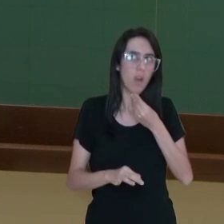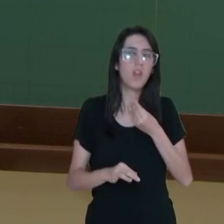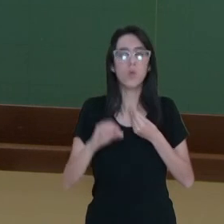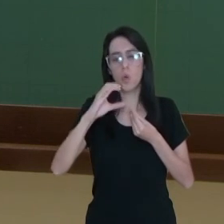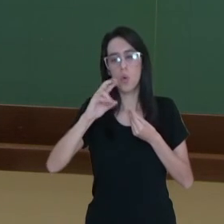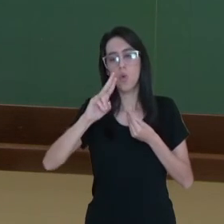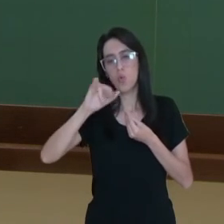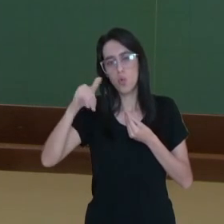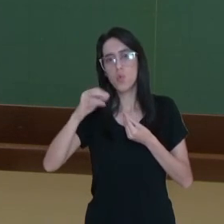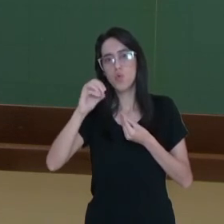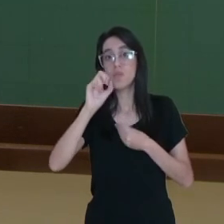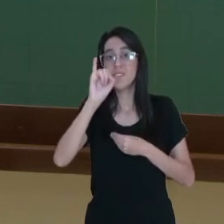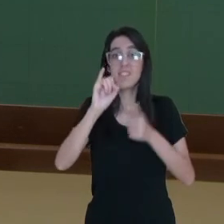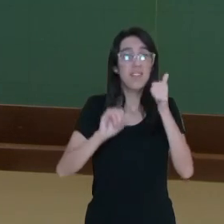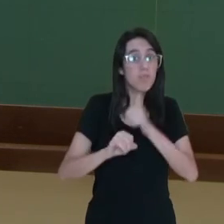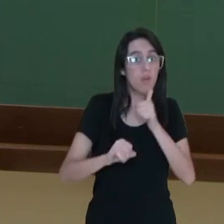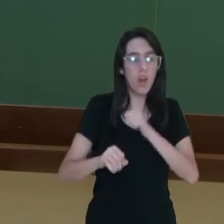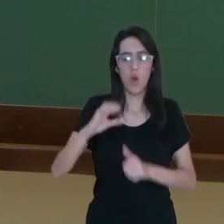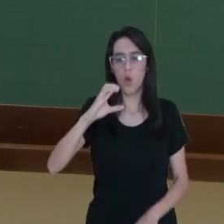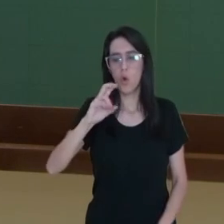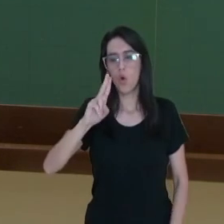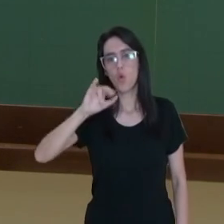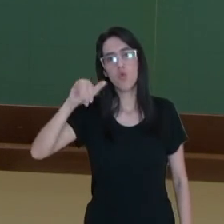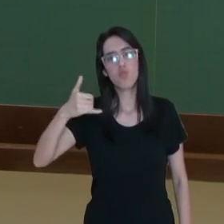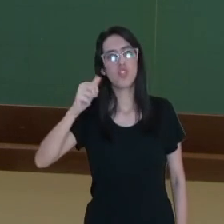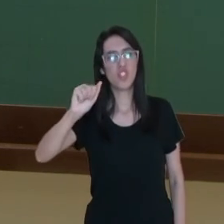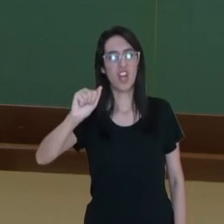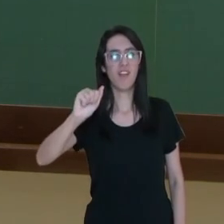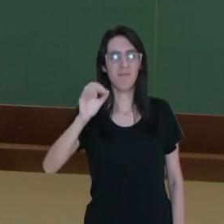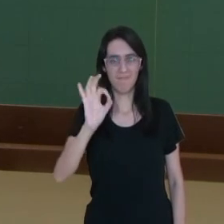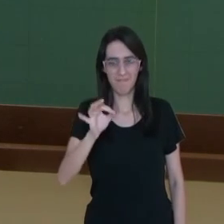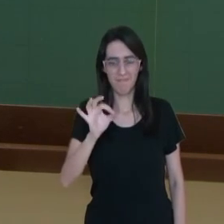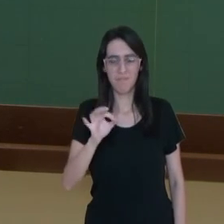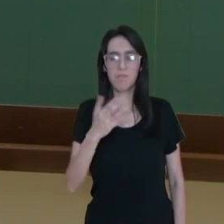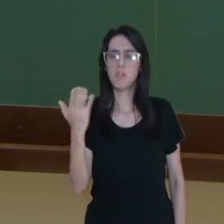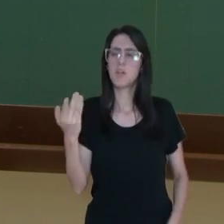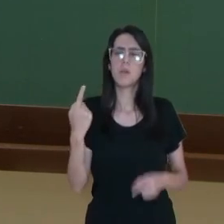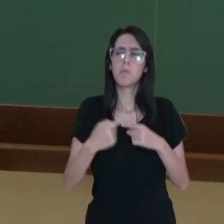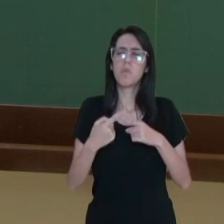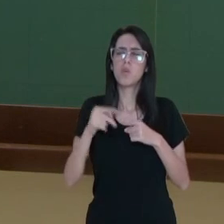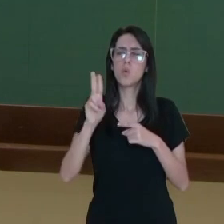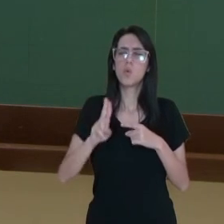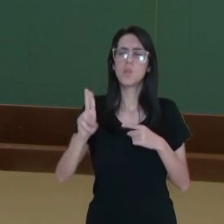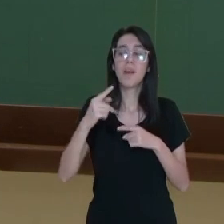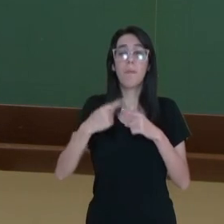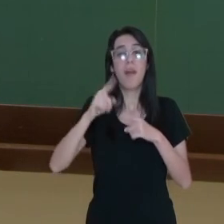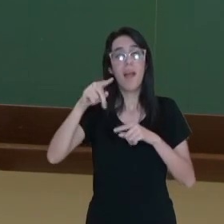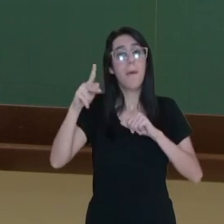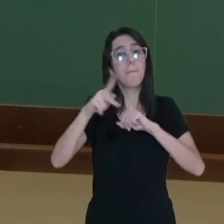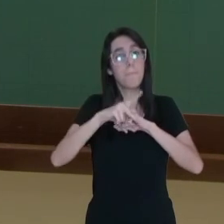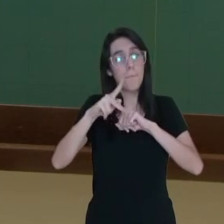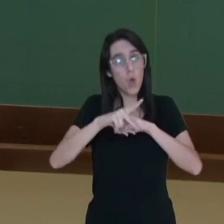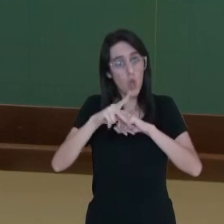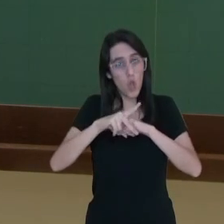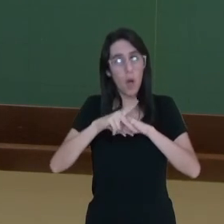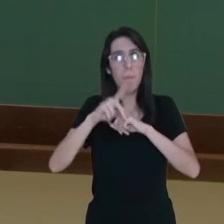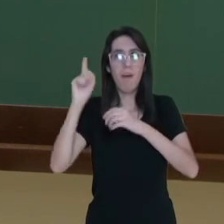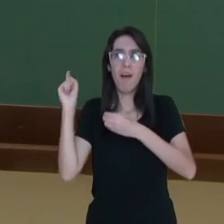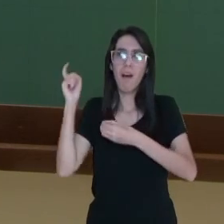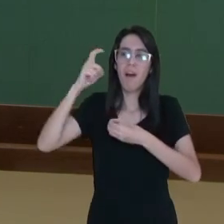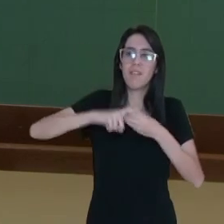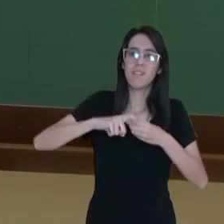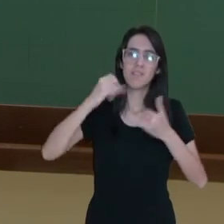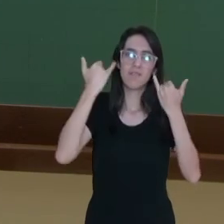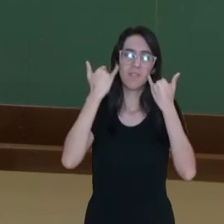masculino. Se fosse uma mulher, seria cuja, no feminino. Então, por que foi usada? Porque é um pronome relativo que retoma